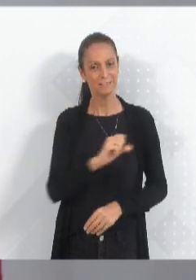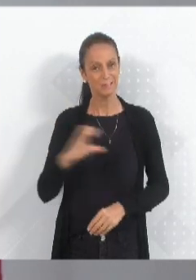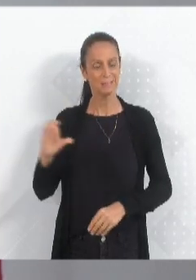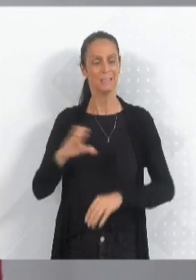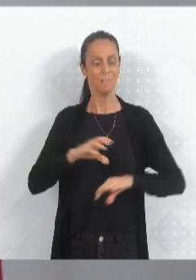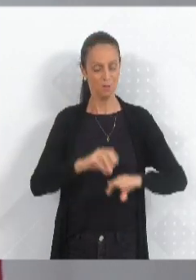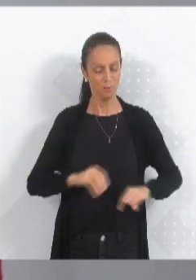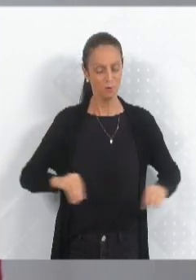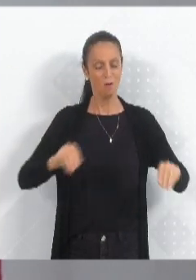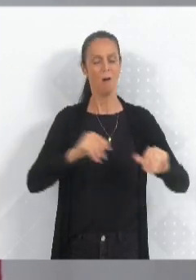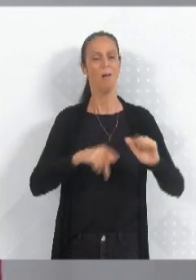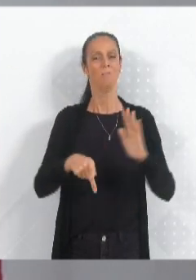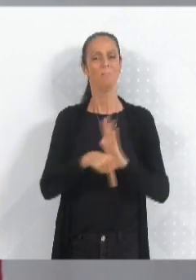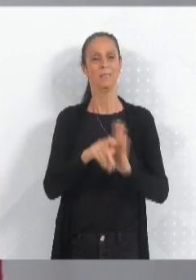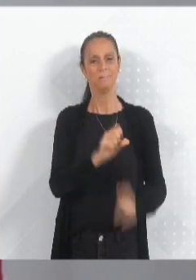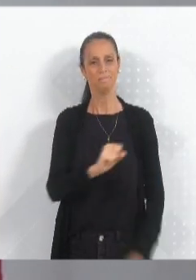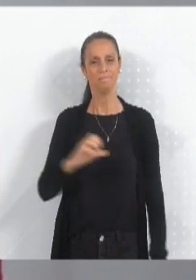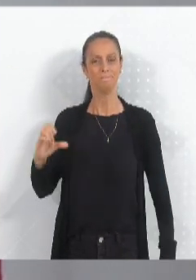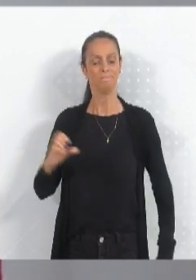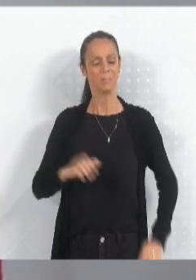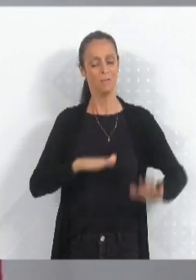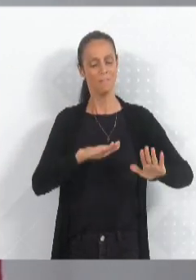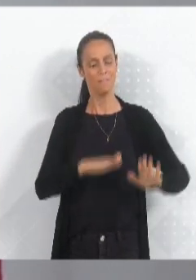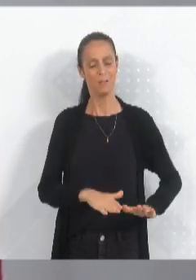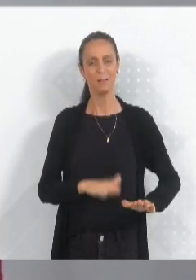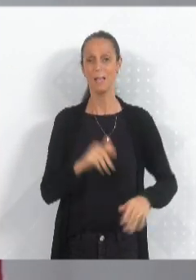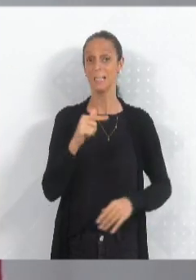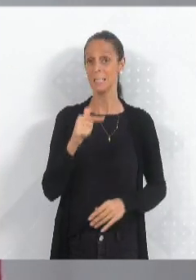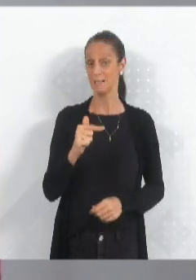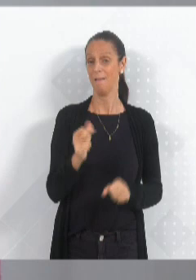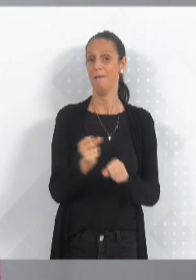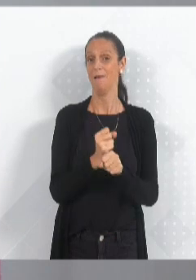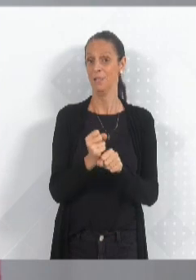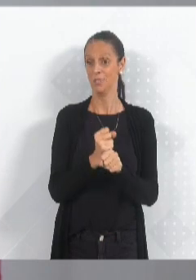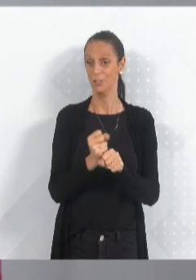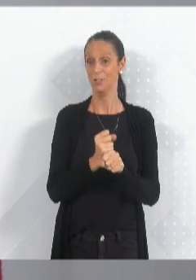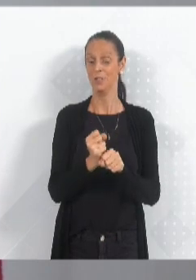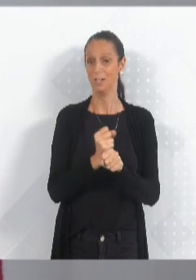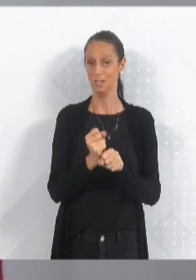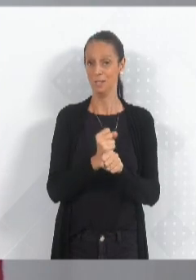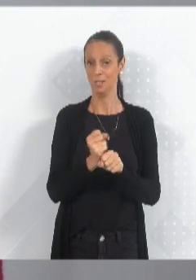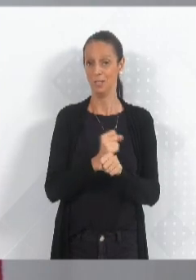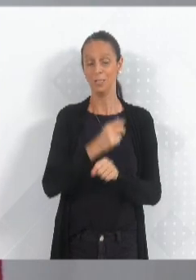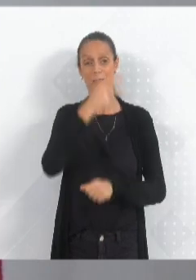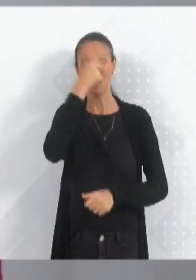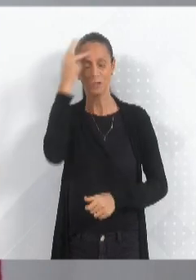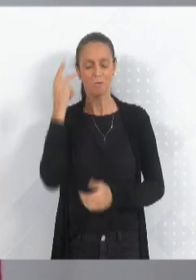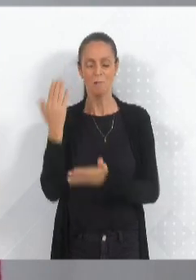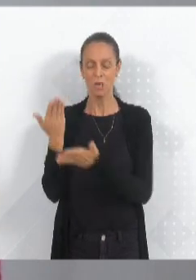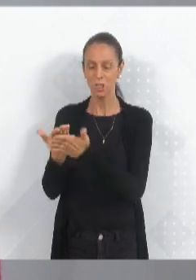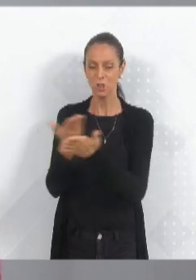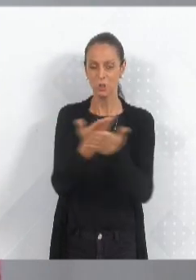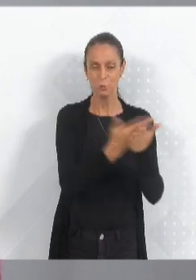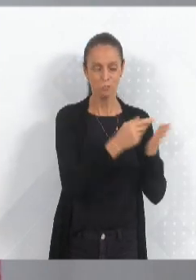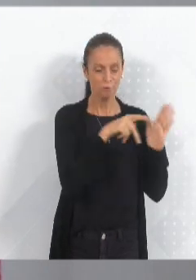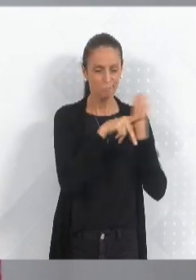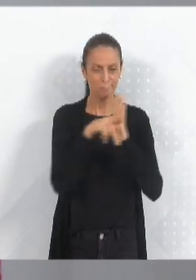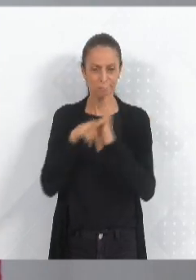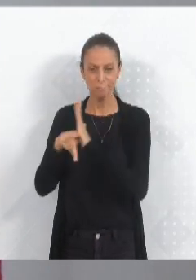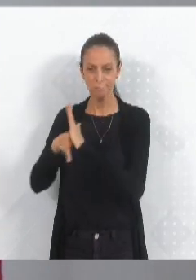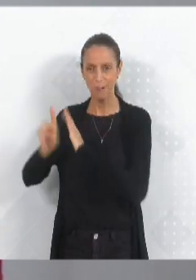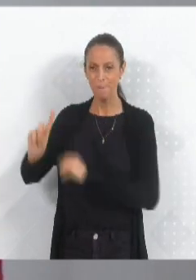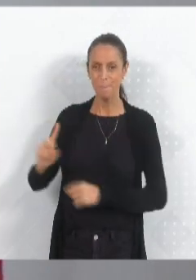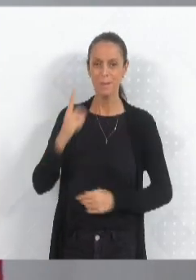Catarinense e lá permanecia até cerca de 7 anos né dizem os estudiosos que a primeira